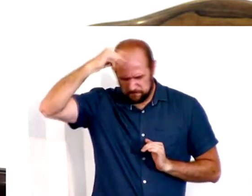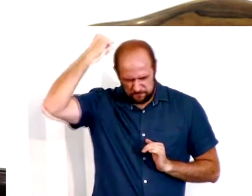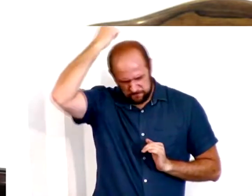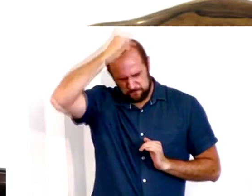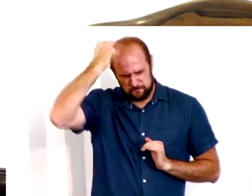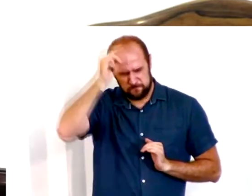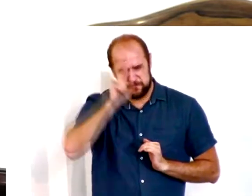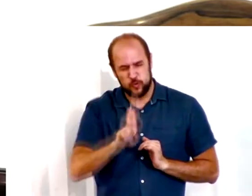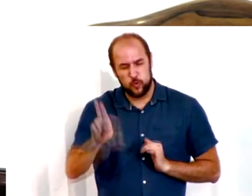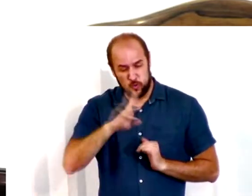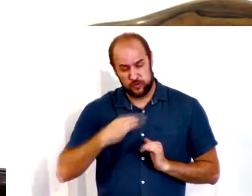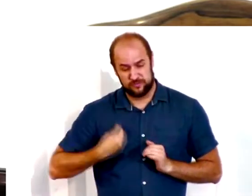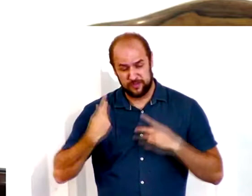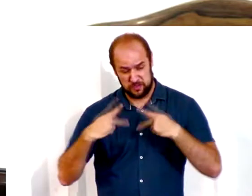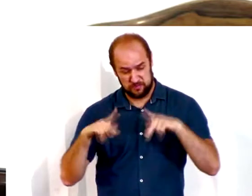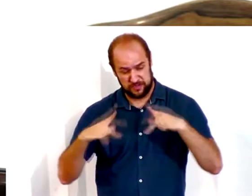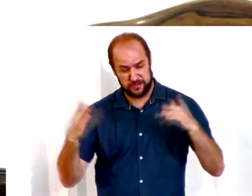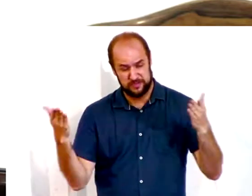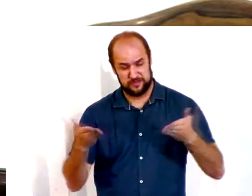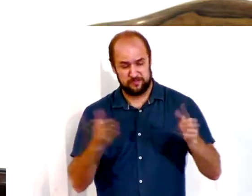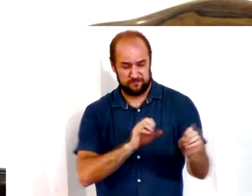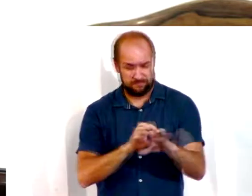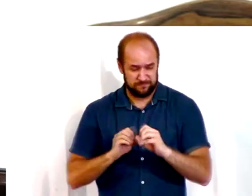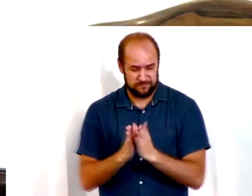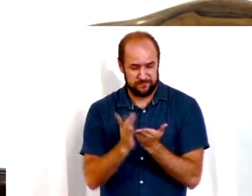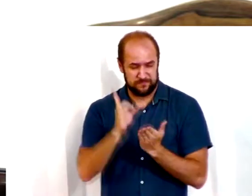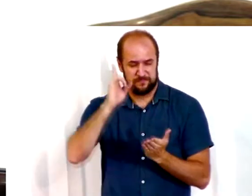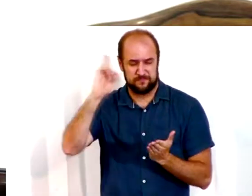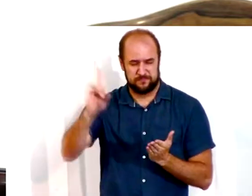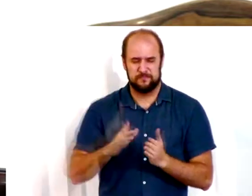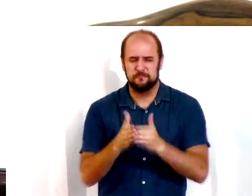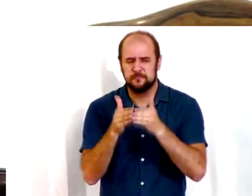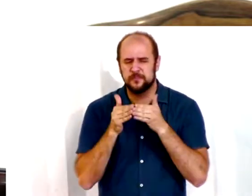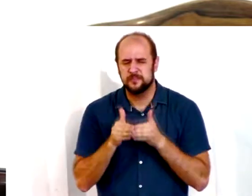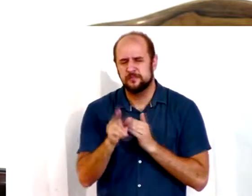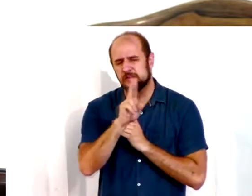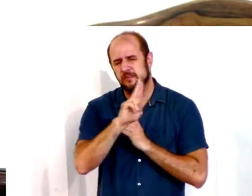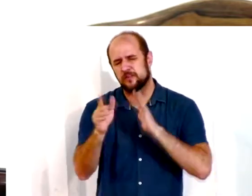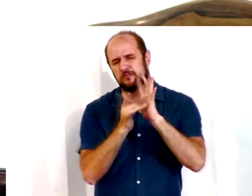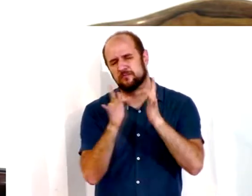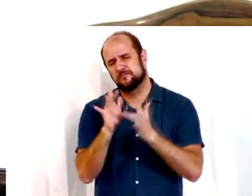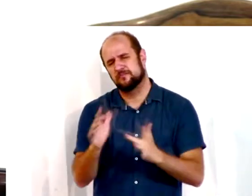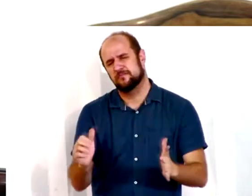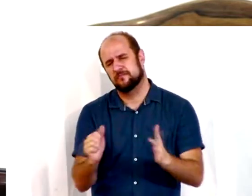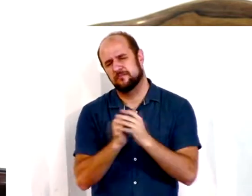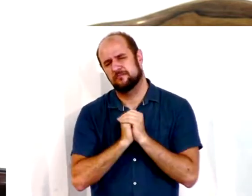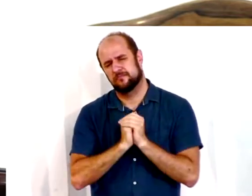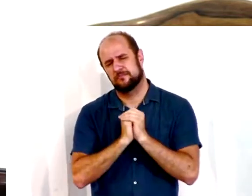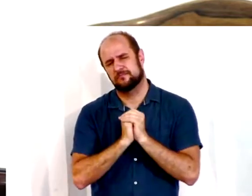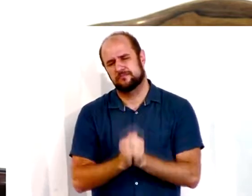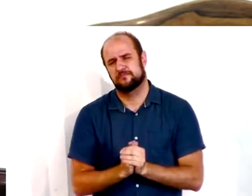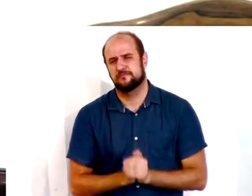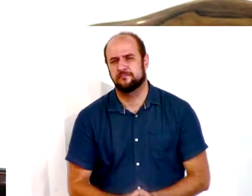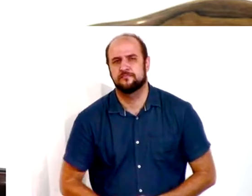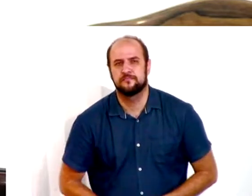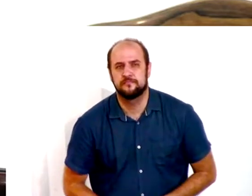a vida do Teu servo na ministração da mesma. É isso que nós te pedimos, em nome de Jesus.